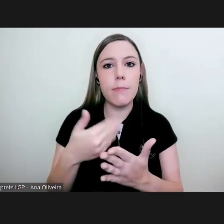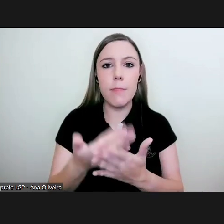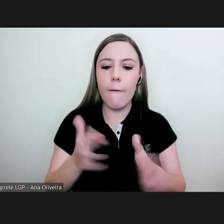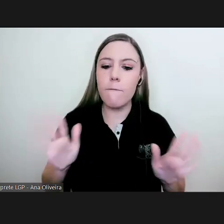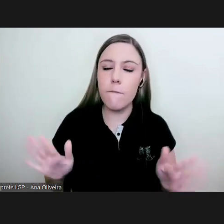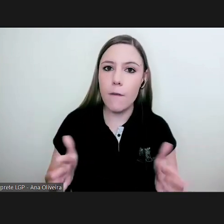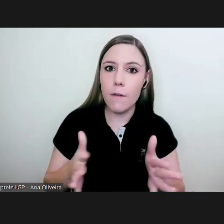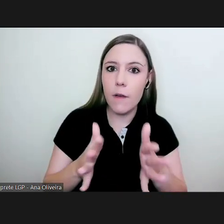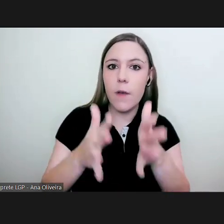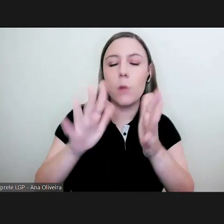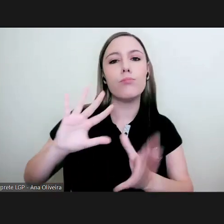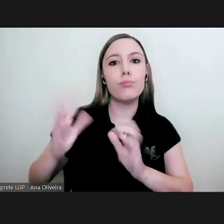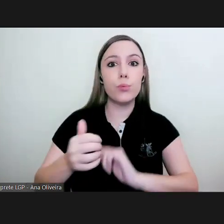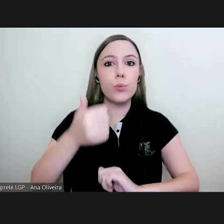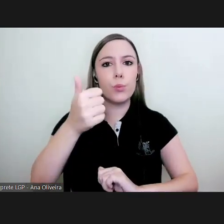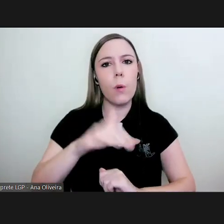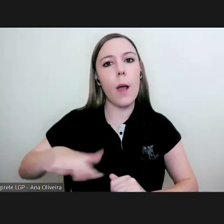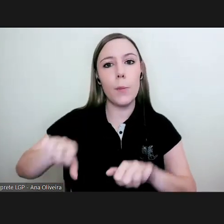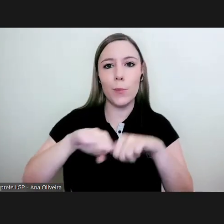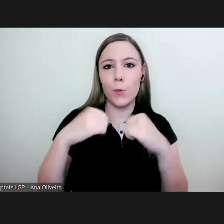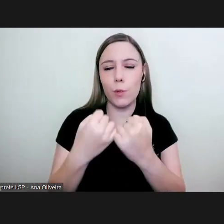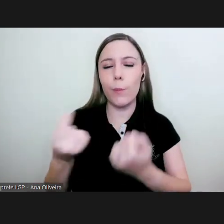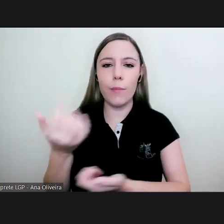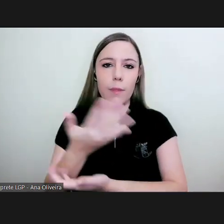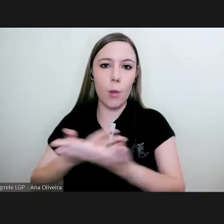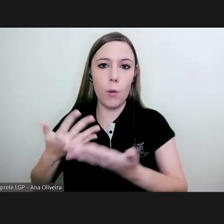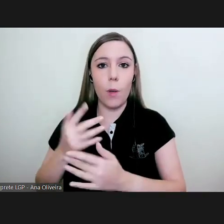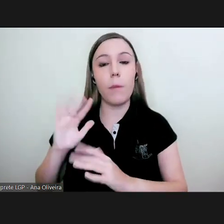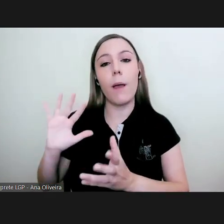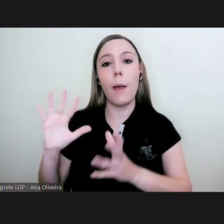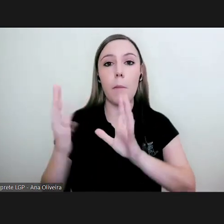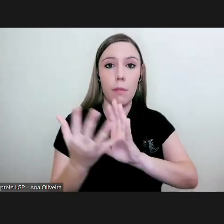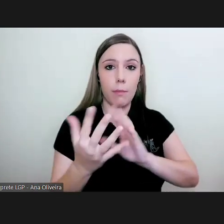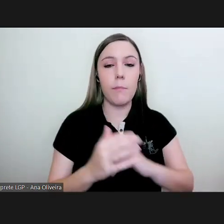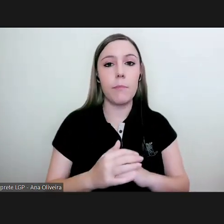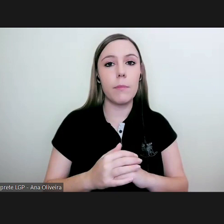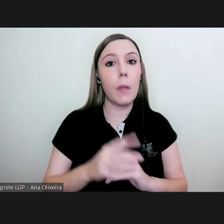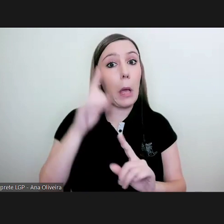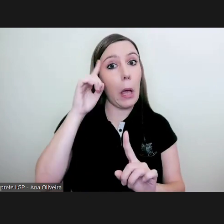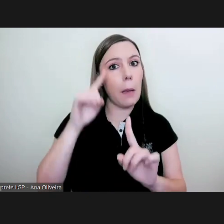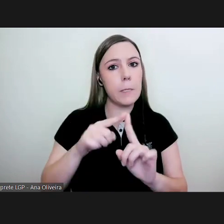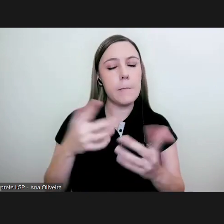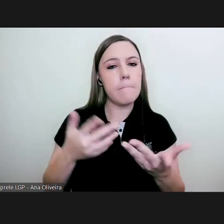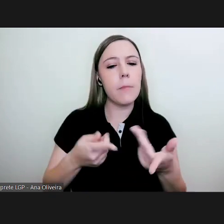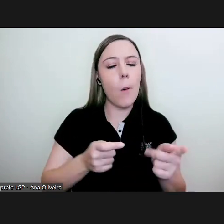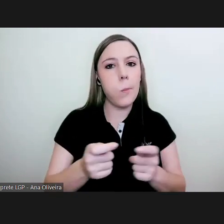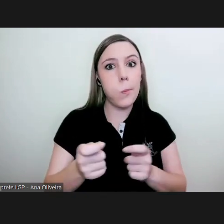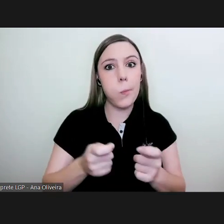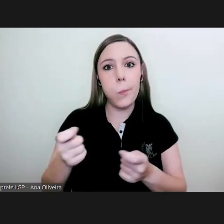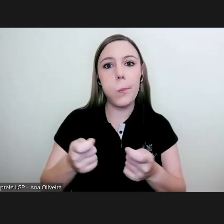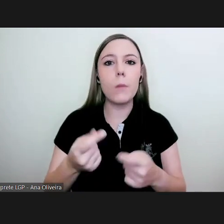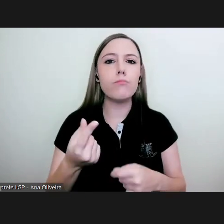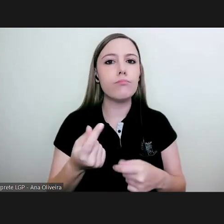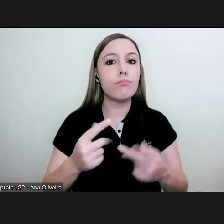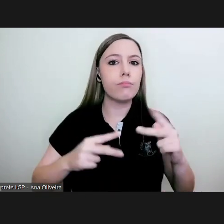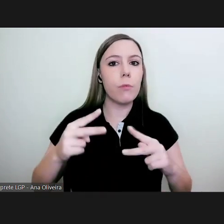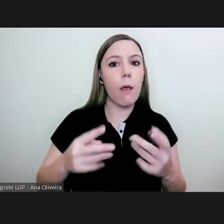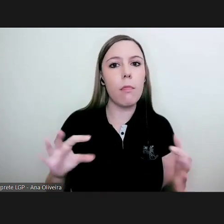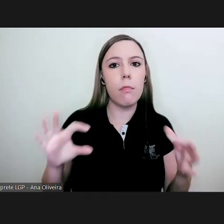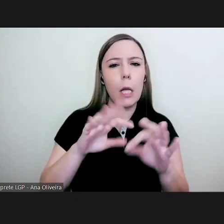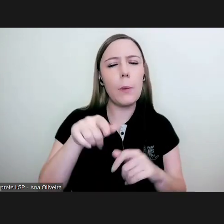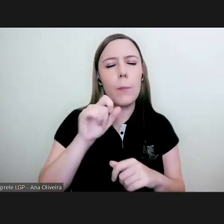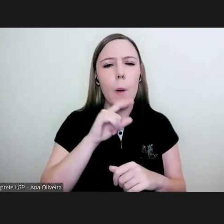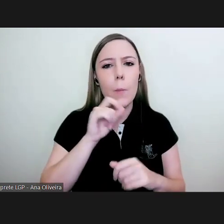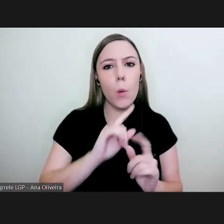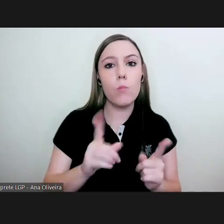sustentabilidade nas suas dimensões social, económica e ambiental e para que a gestão financeira estratégica possa continuar integrada com